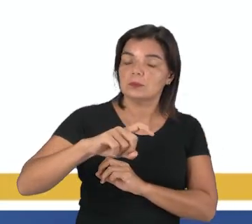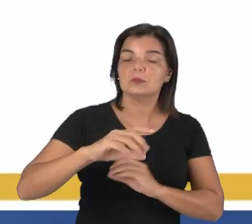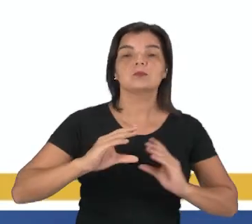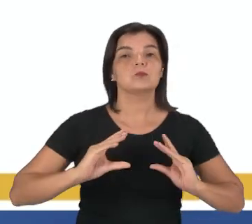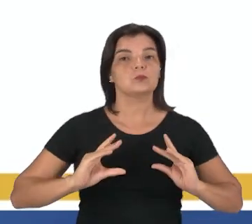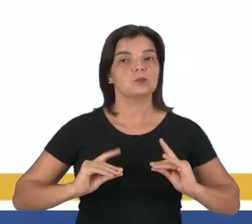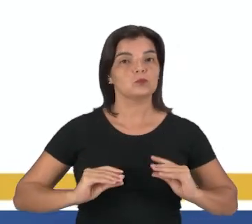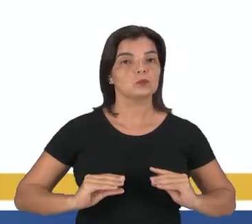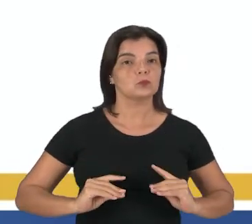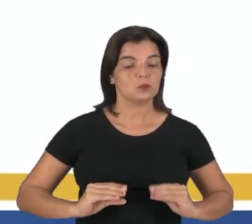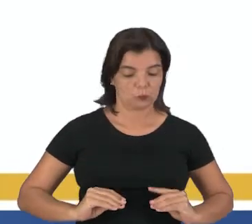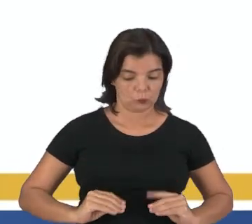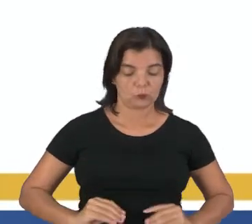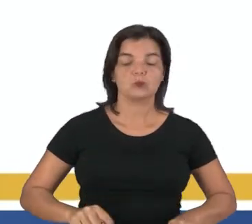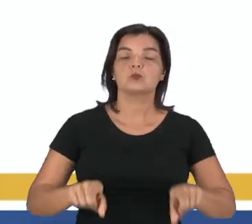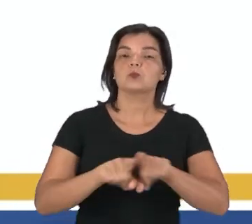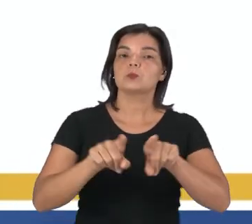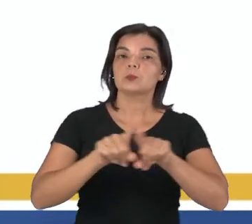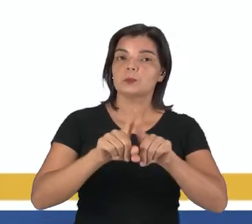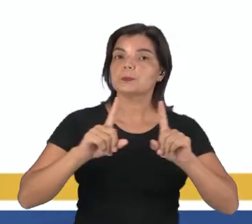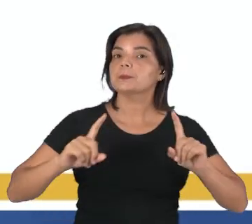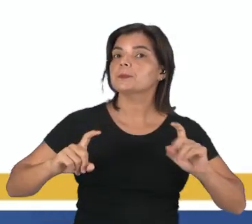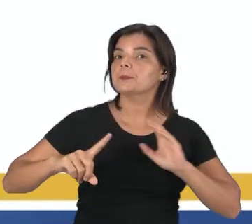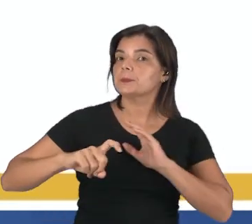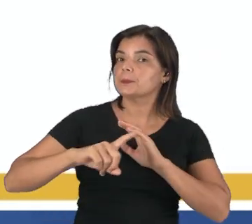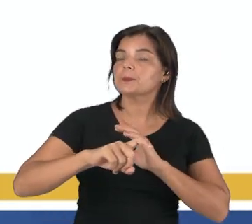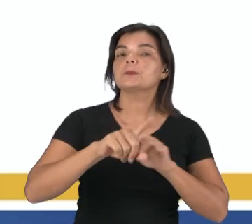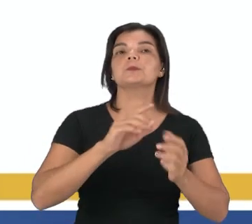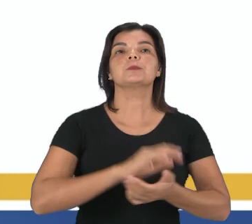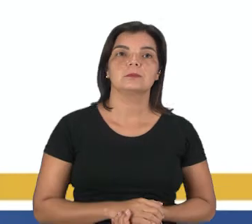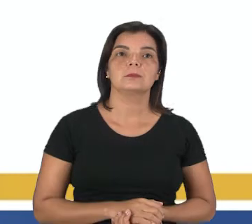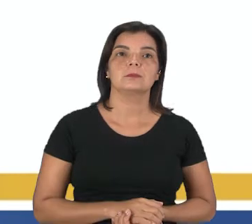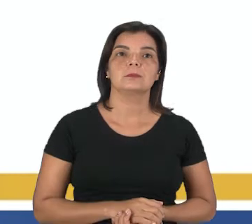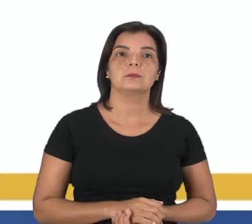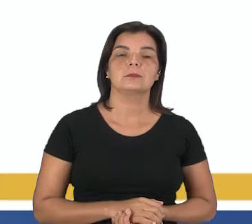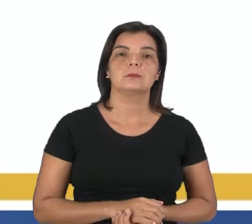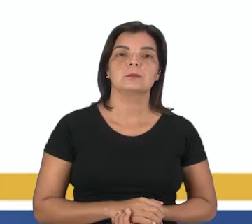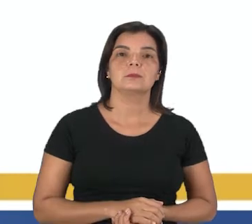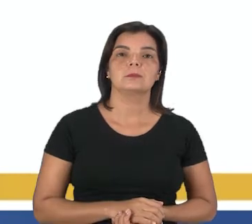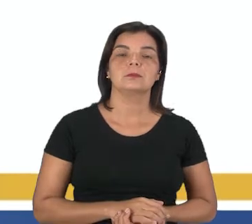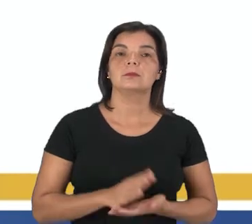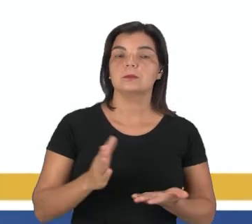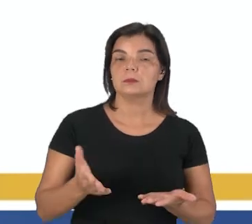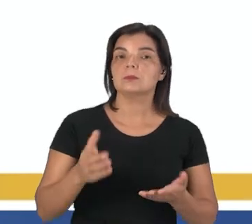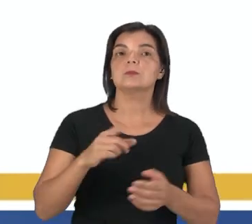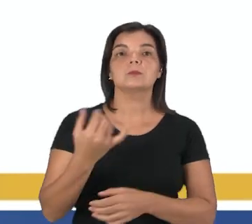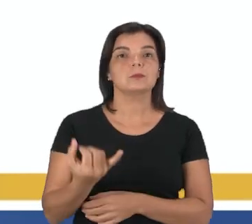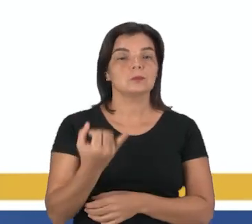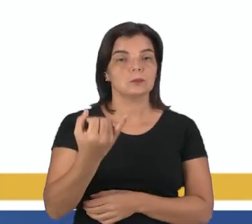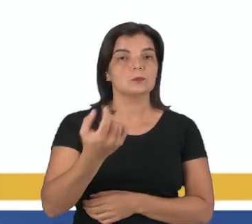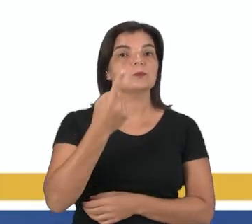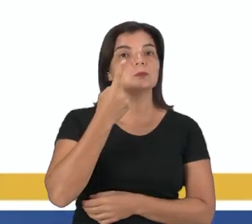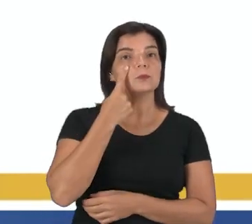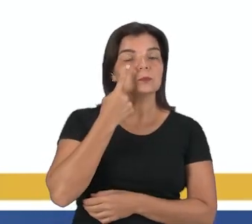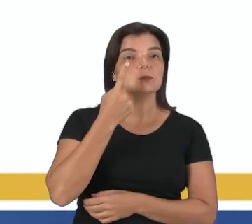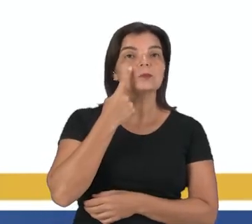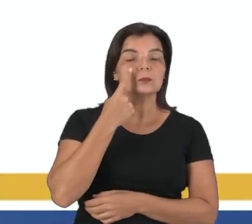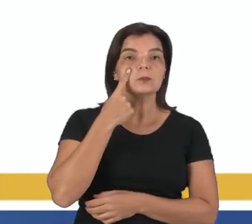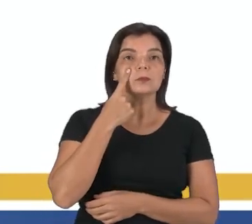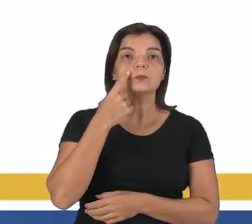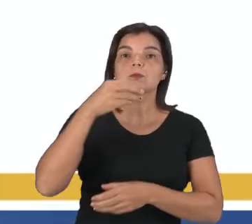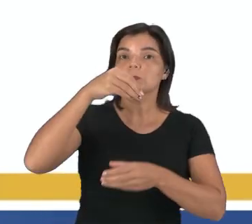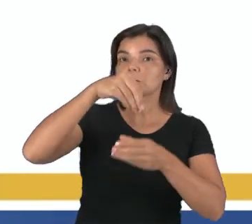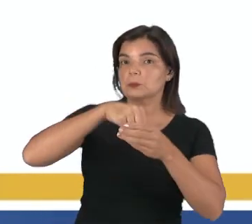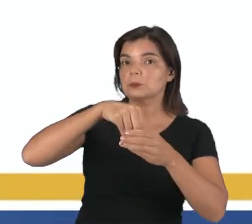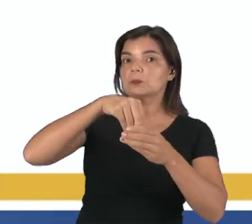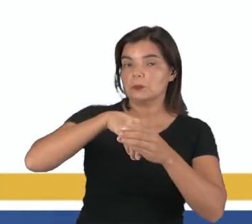hormônio masculino, que no caso vai ser a produção aí dos espermatozoides. Então aqui é importante a gente destacar que